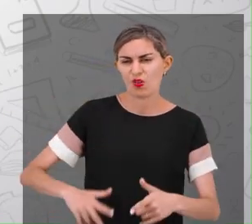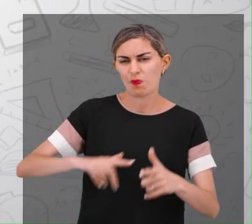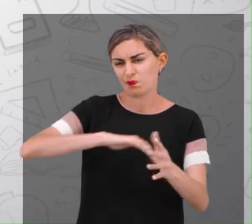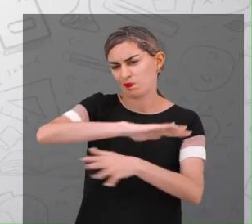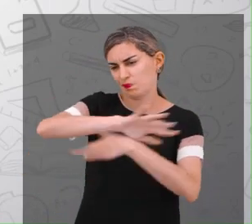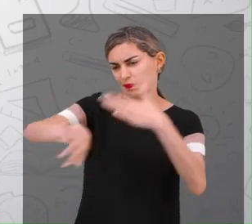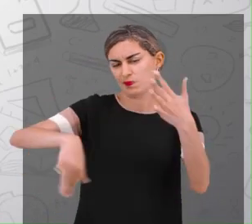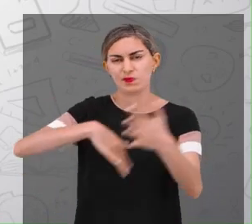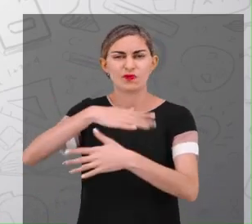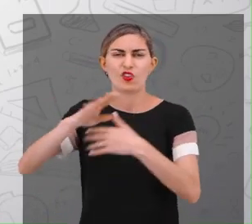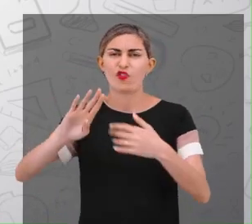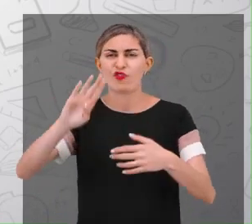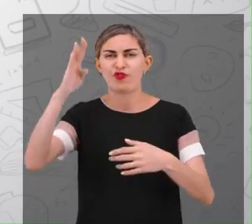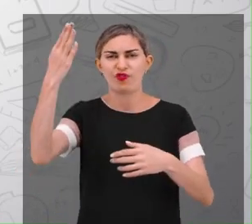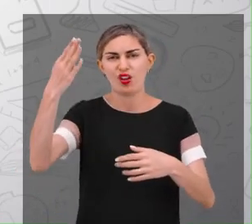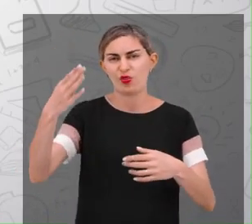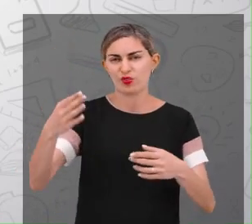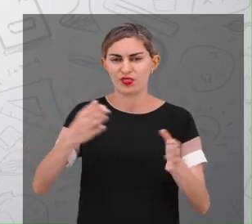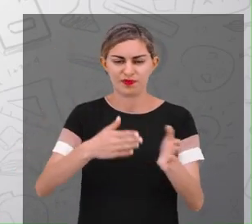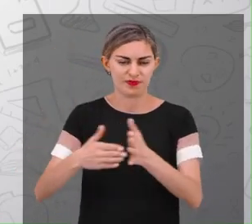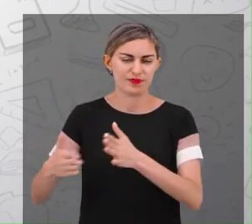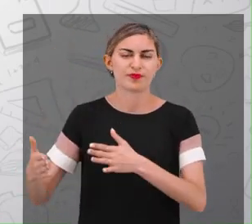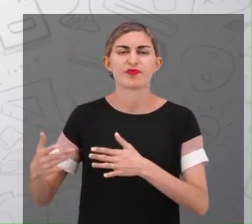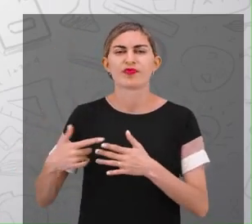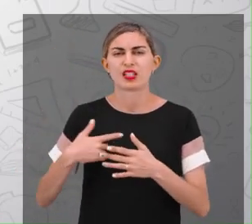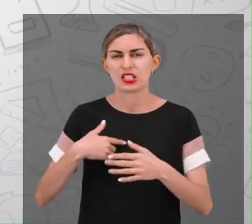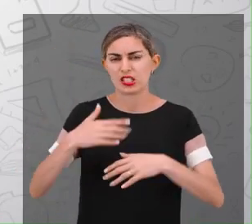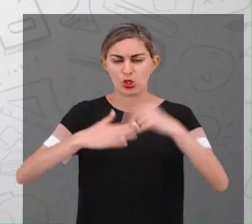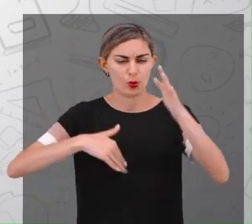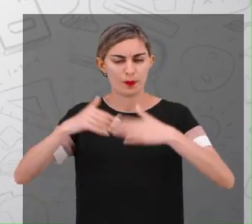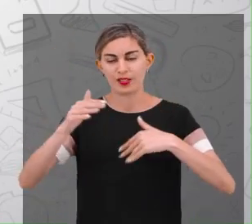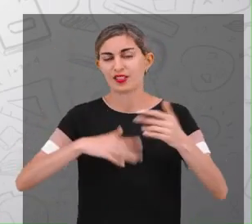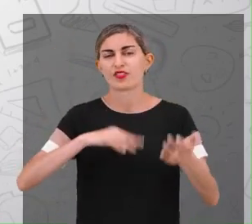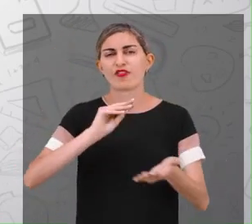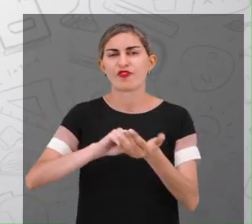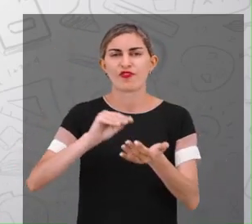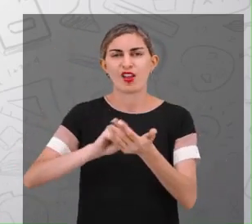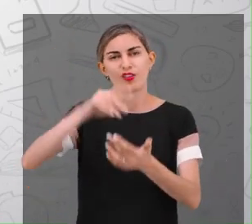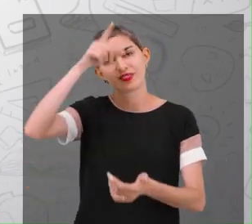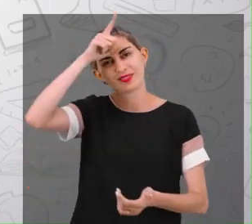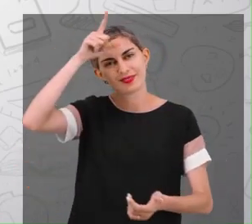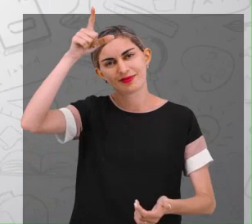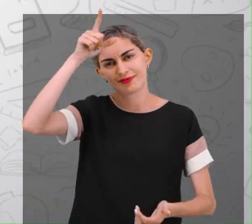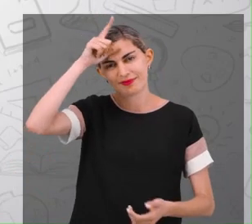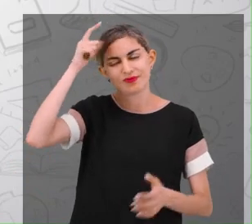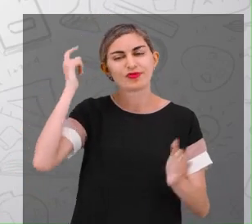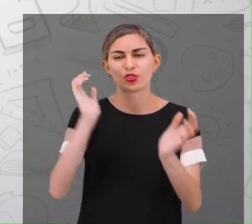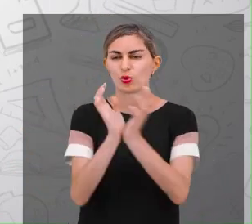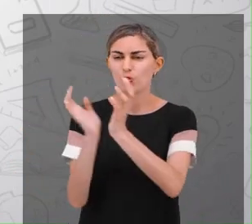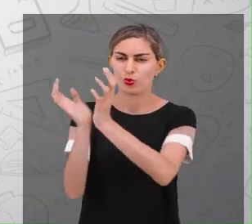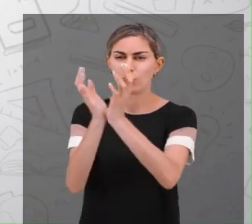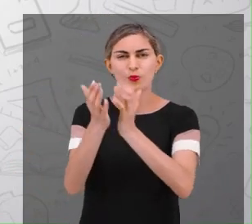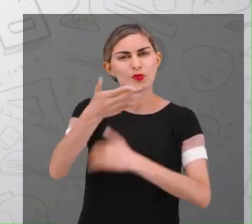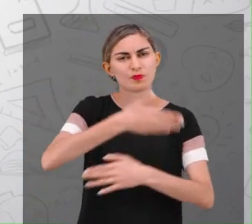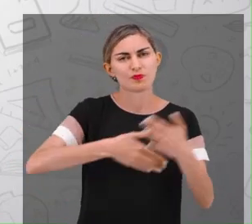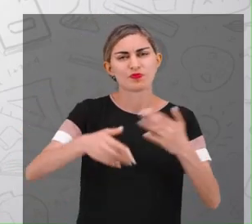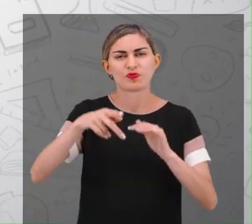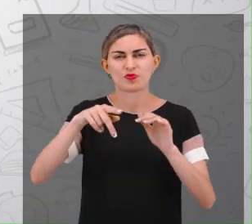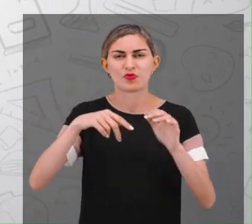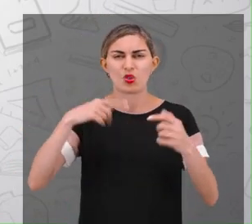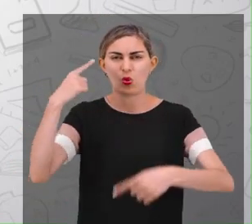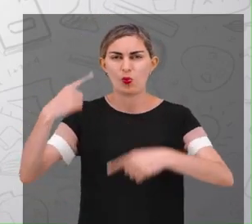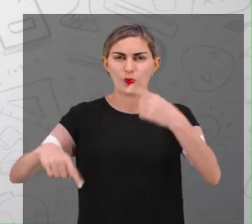por falsas modernidades. Sem competência, o que se nota é a falta de liderança e de equipes integradas,